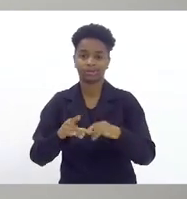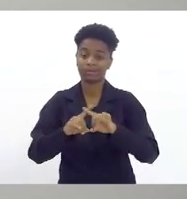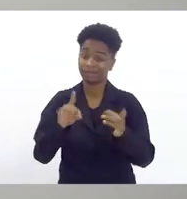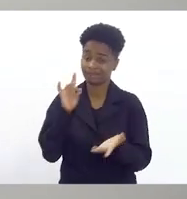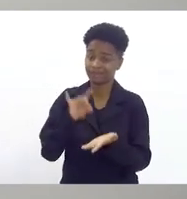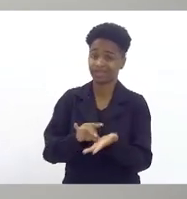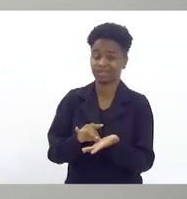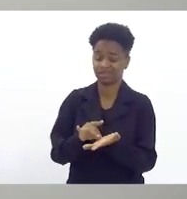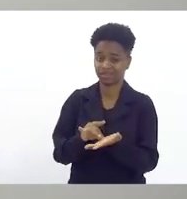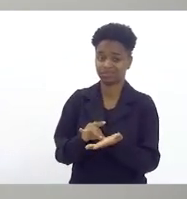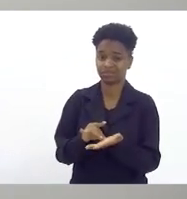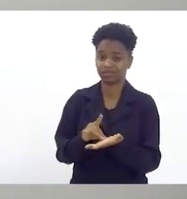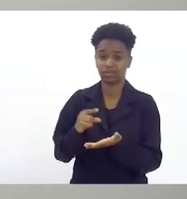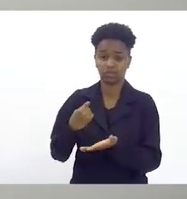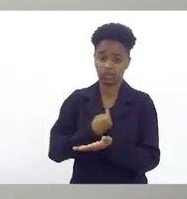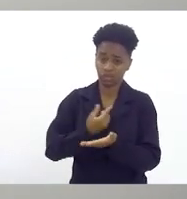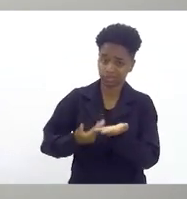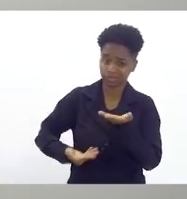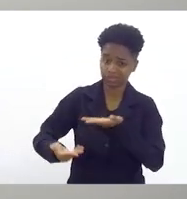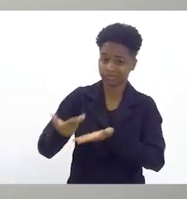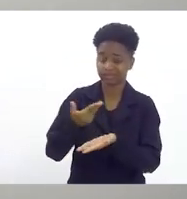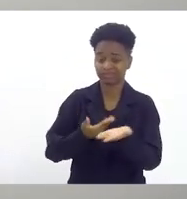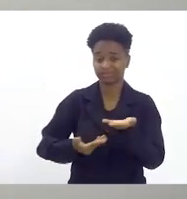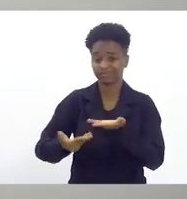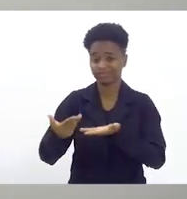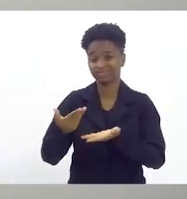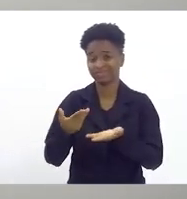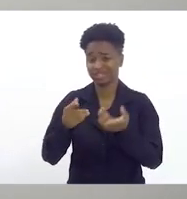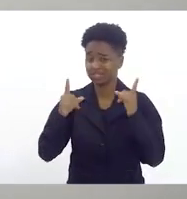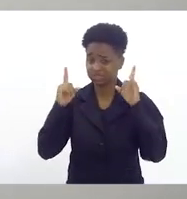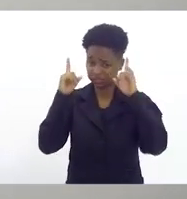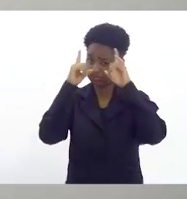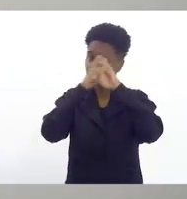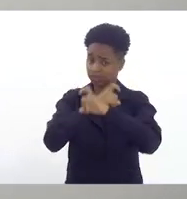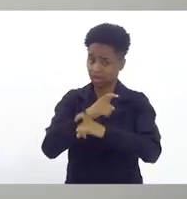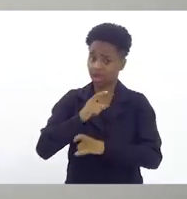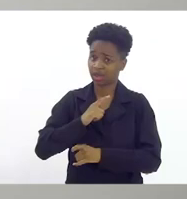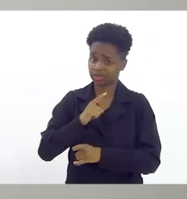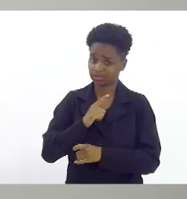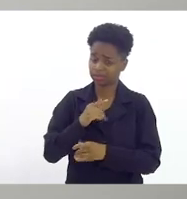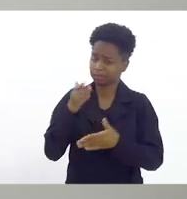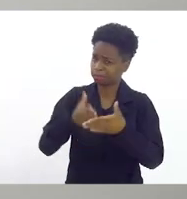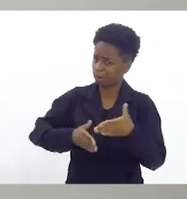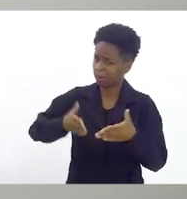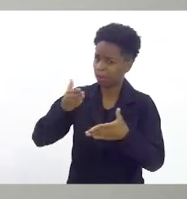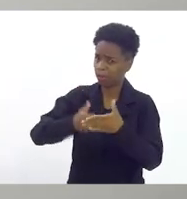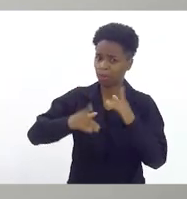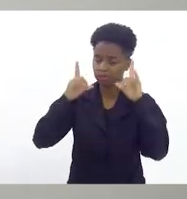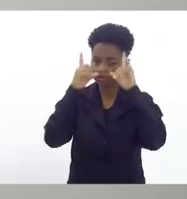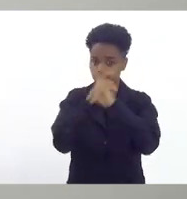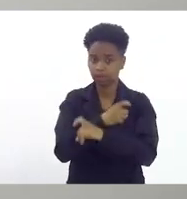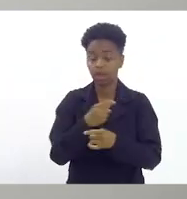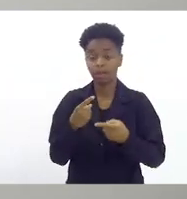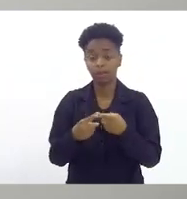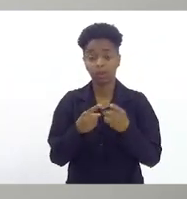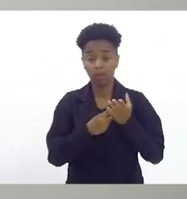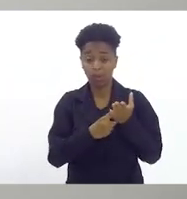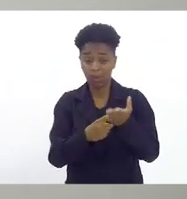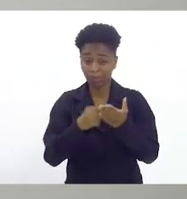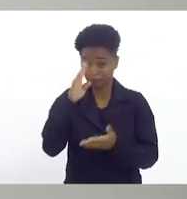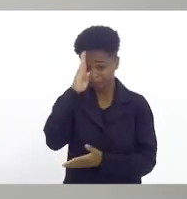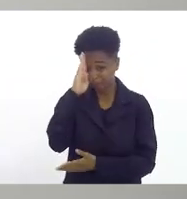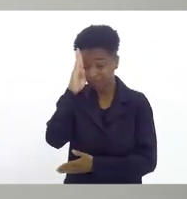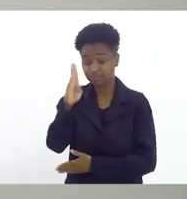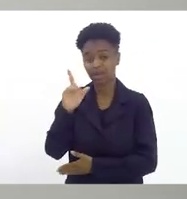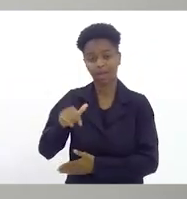a gente tá convivendo com com dificuldade muita dificuldade porque o compromisso maior